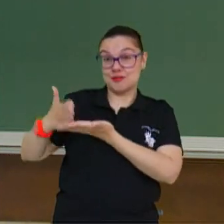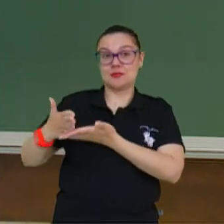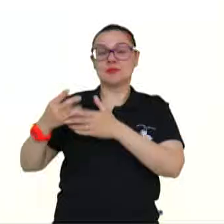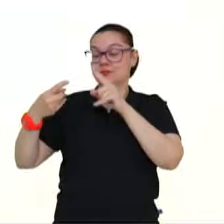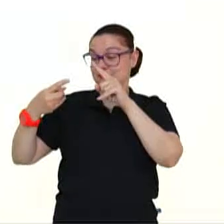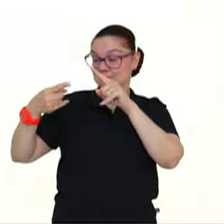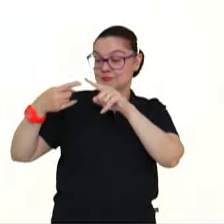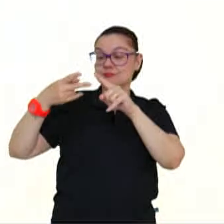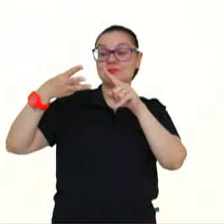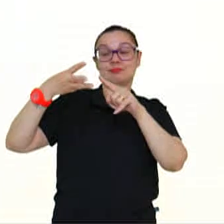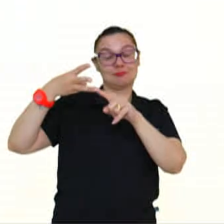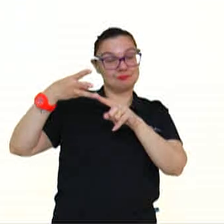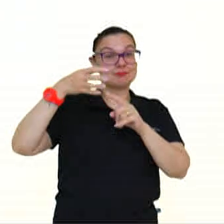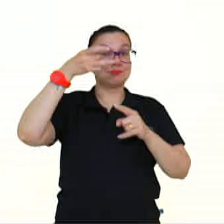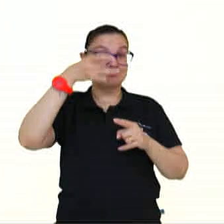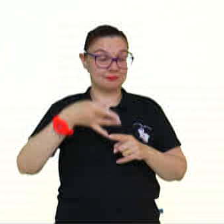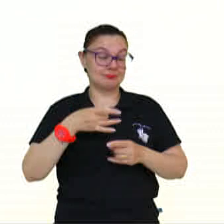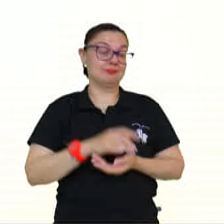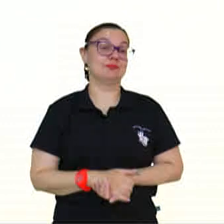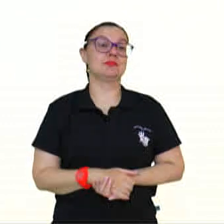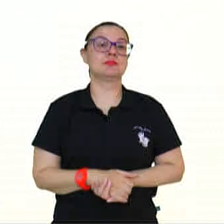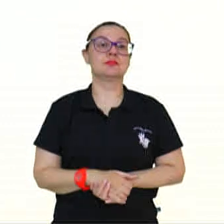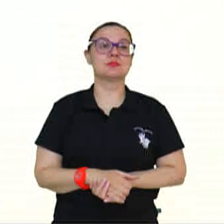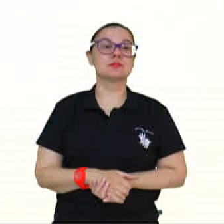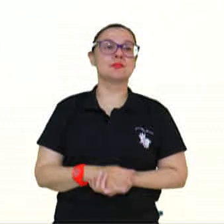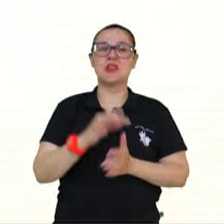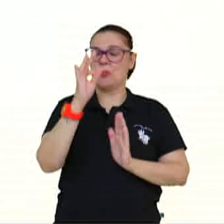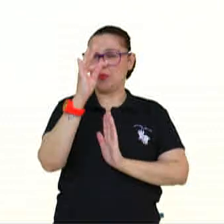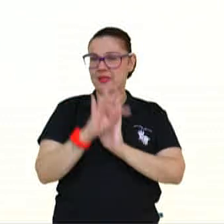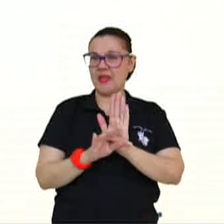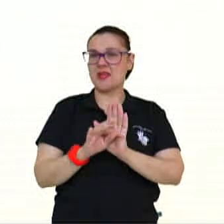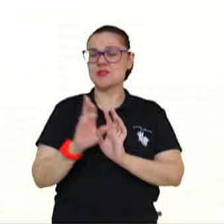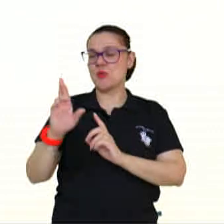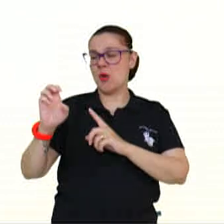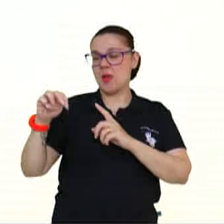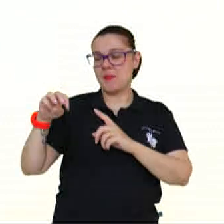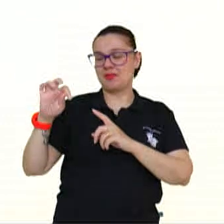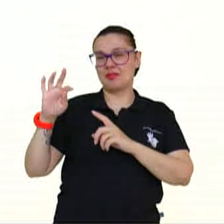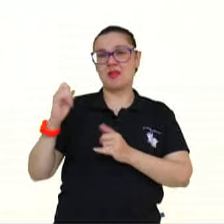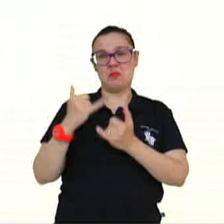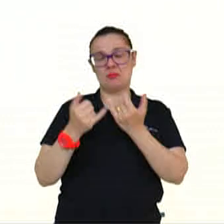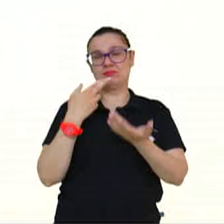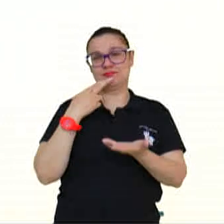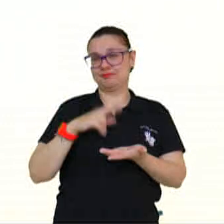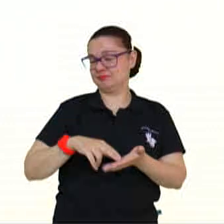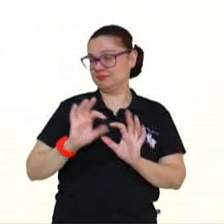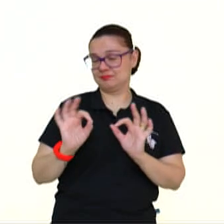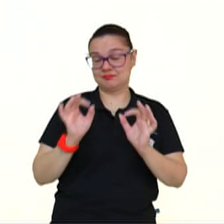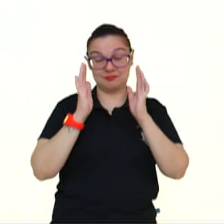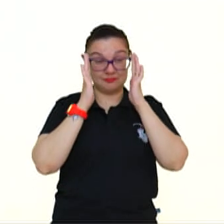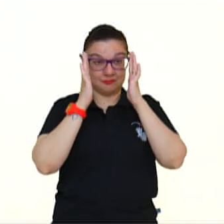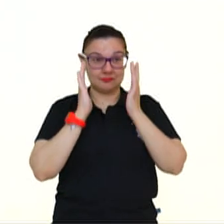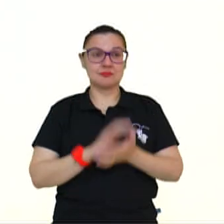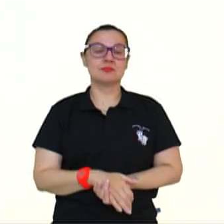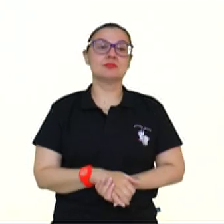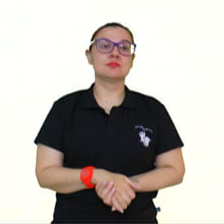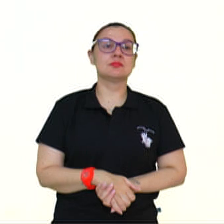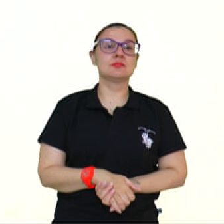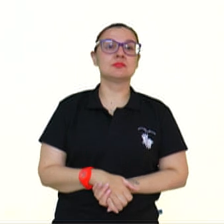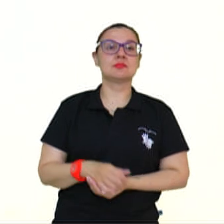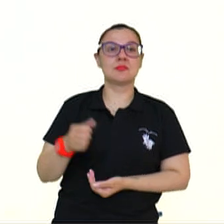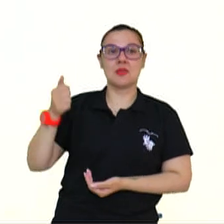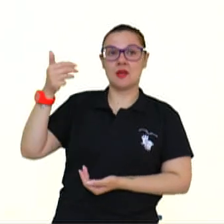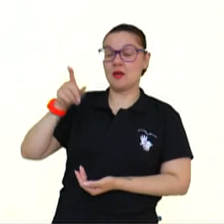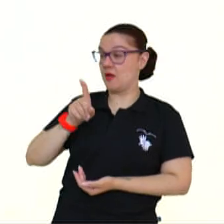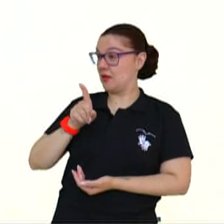duas respostas aqui, certo, meus amigos? Não se trata de texto remetente e destinatário, não é por aí. Não é carta, nada disso. Vamos